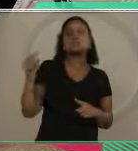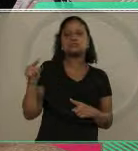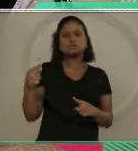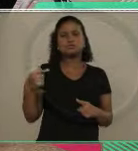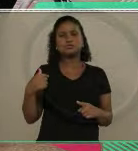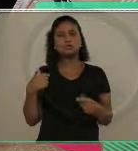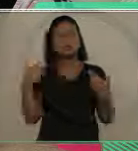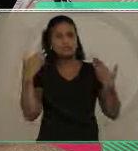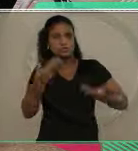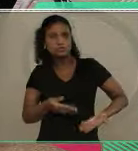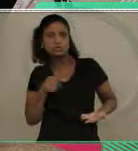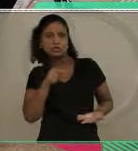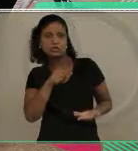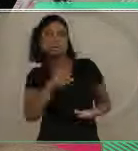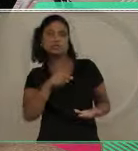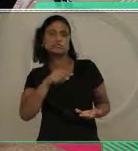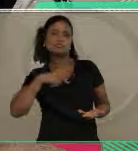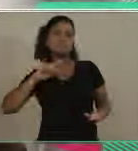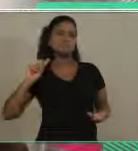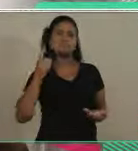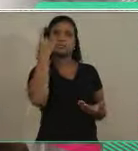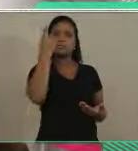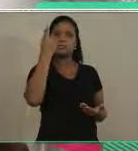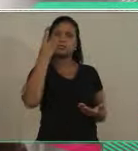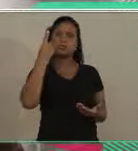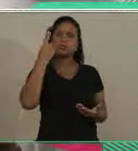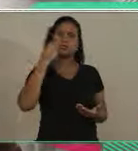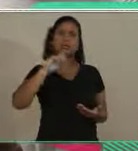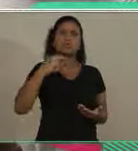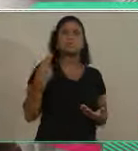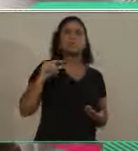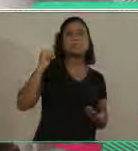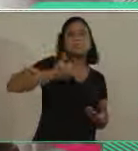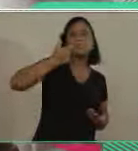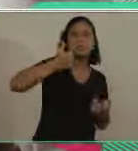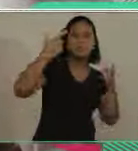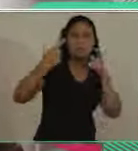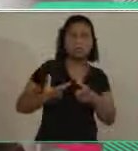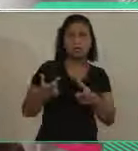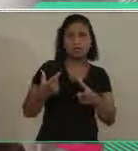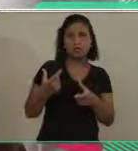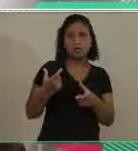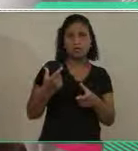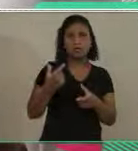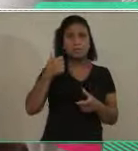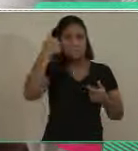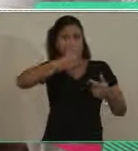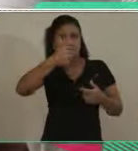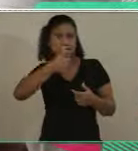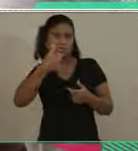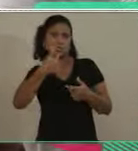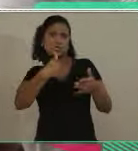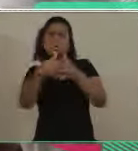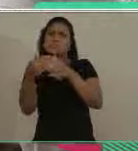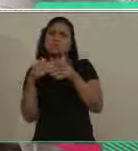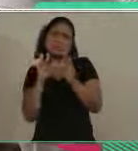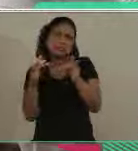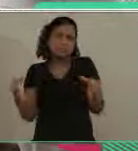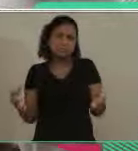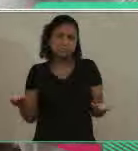que eu tinha que vencer. Eu chegando a um pódio ou um primeiro lugar ou um pódio qualquer era simplesmente uma consequência